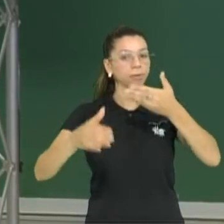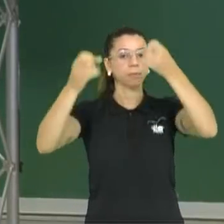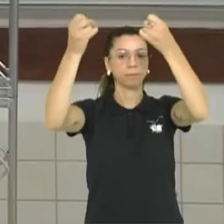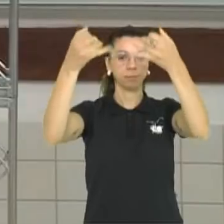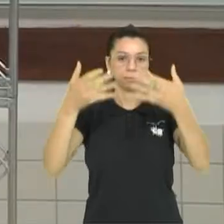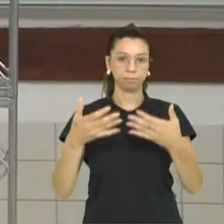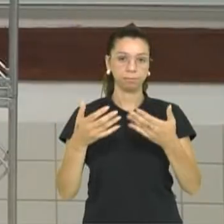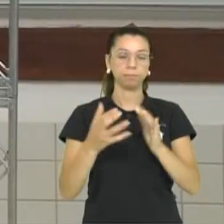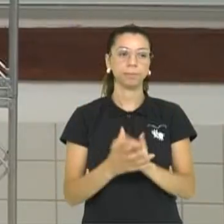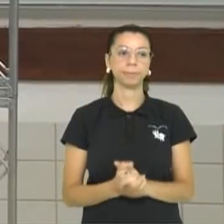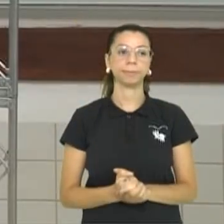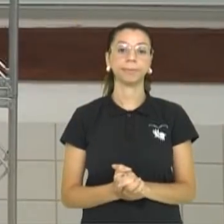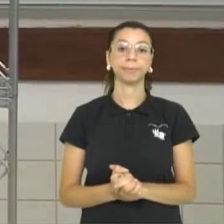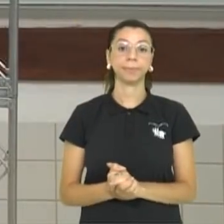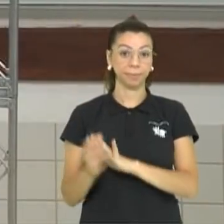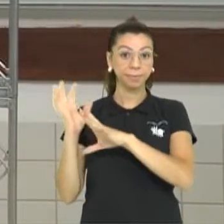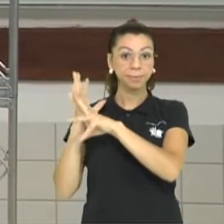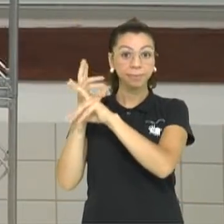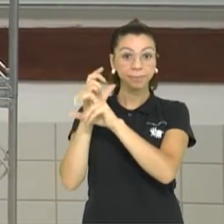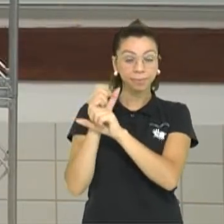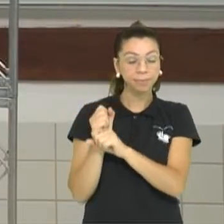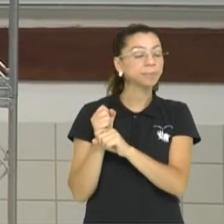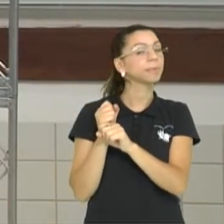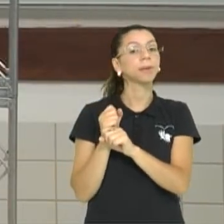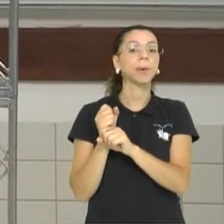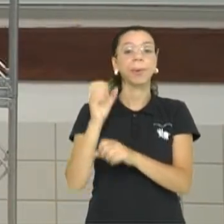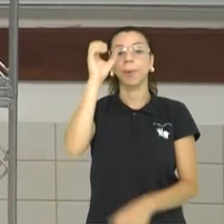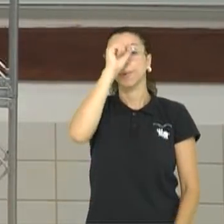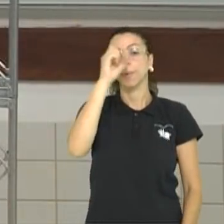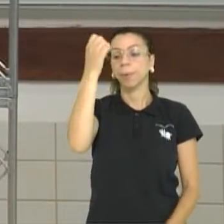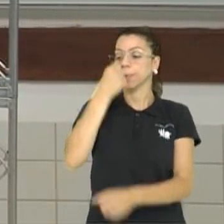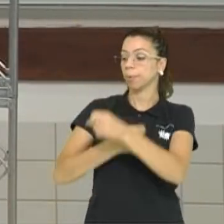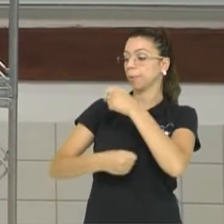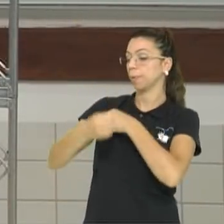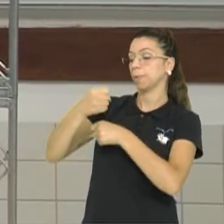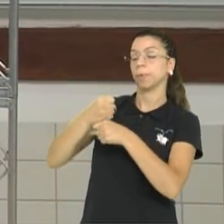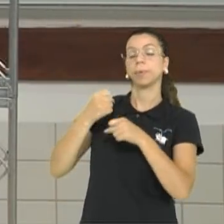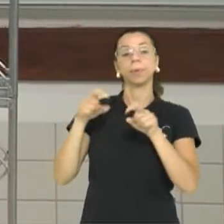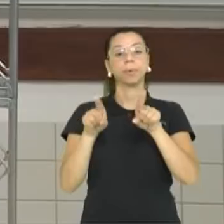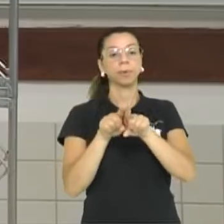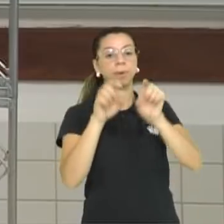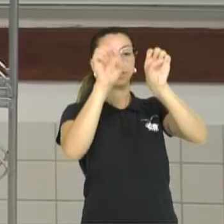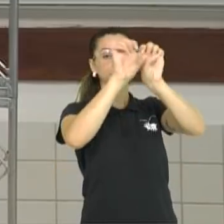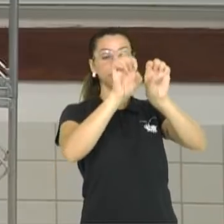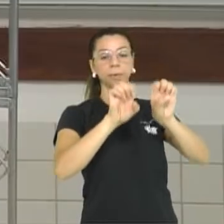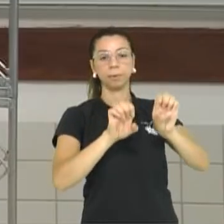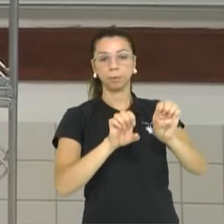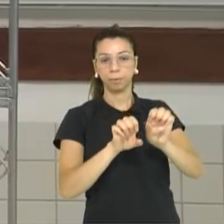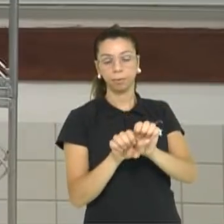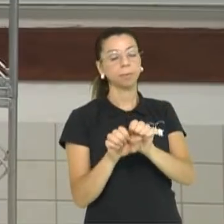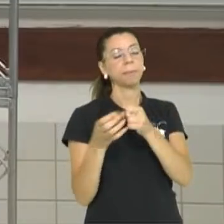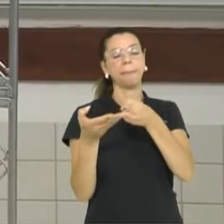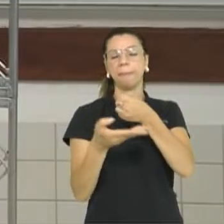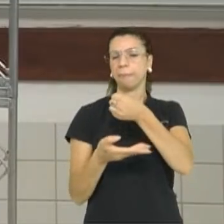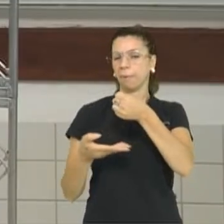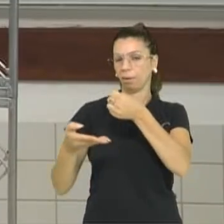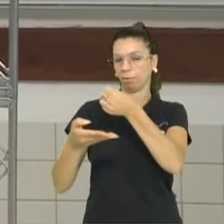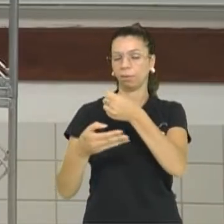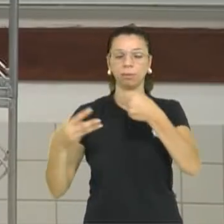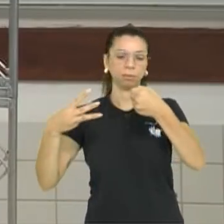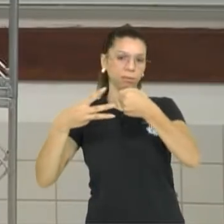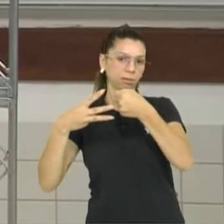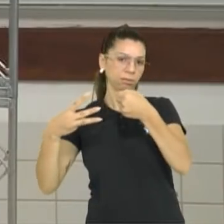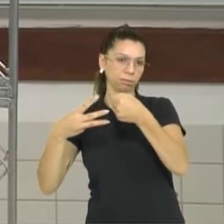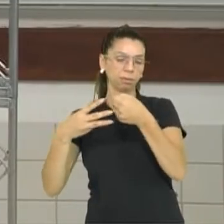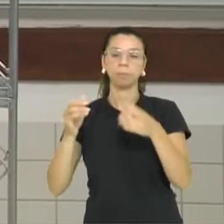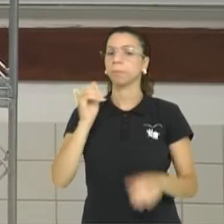vamos relembrar? Nós aprendemos no ano passado as estruturas básicas da célula. Independente se ela é uma